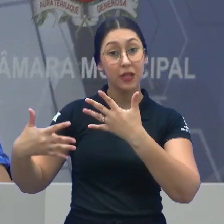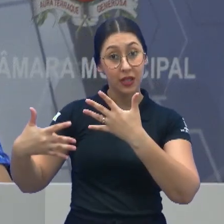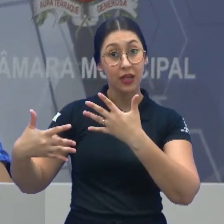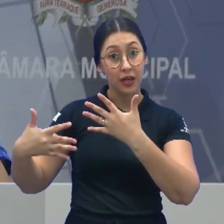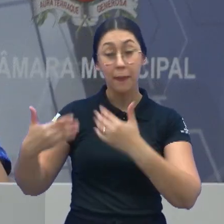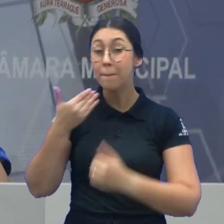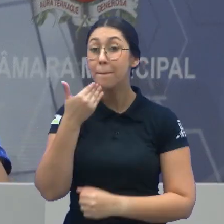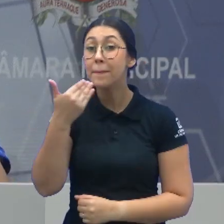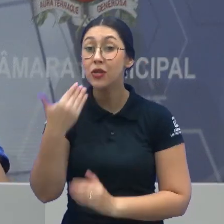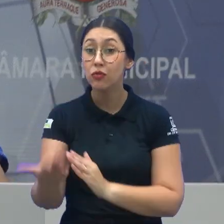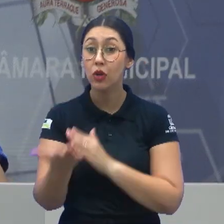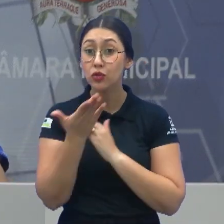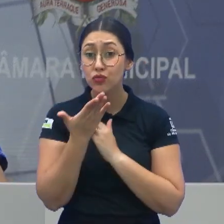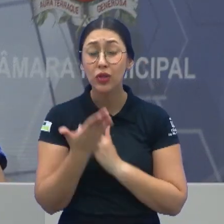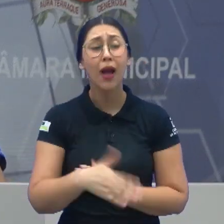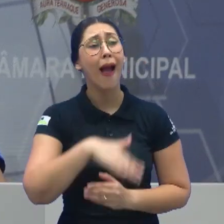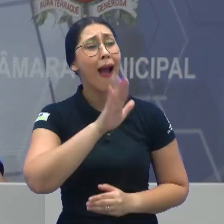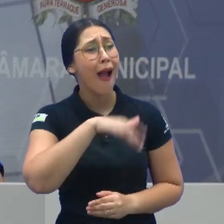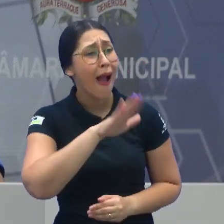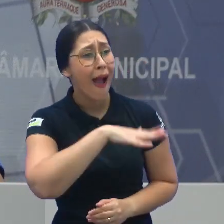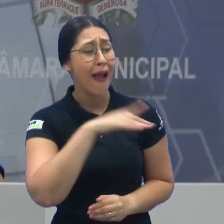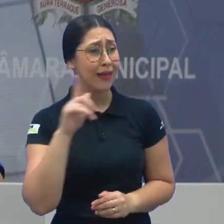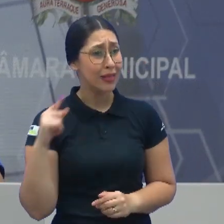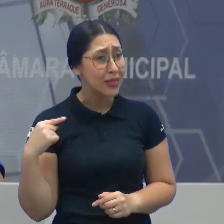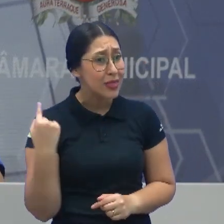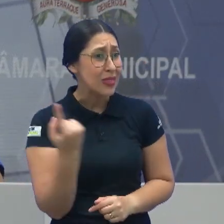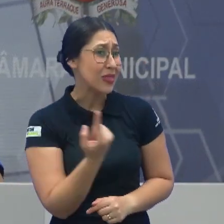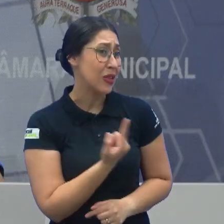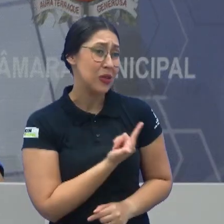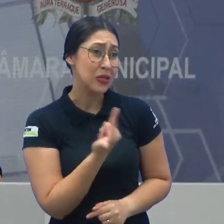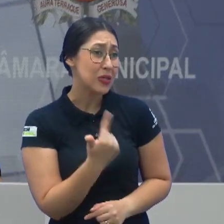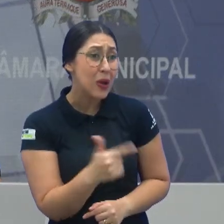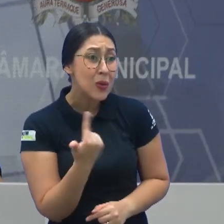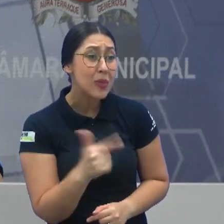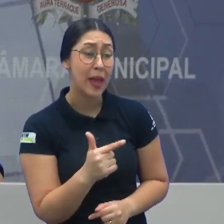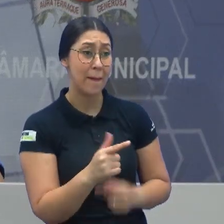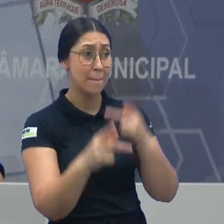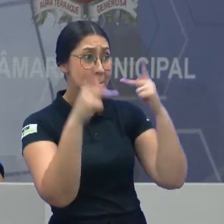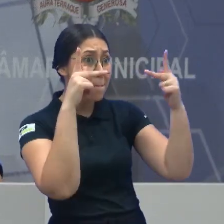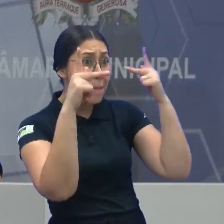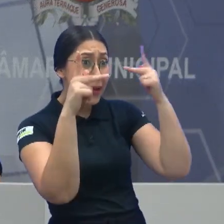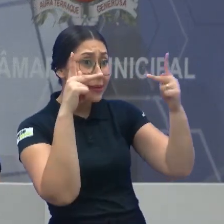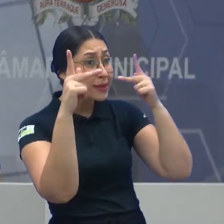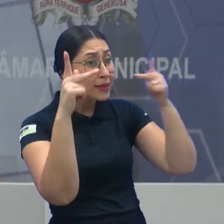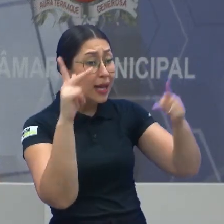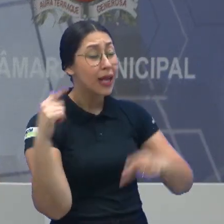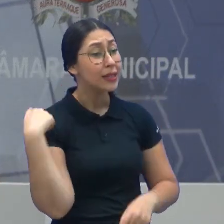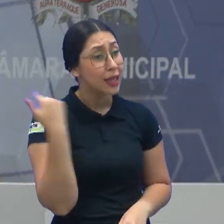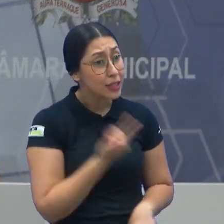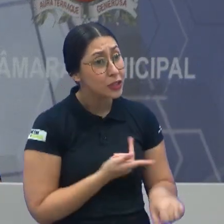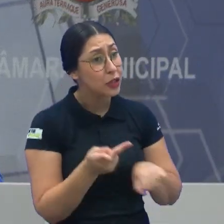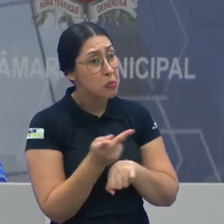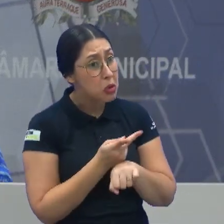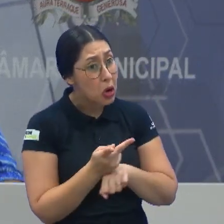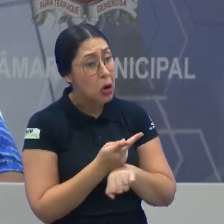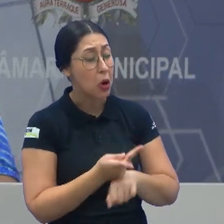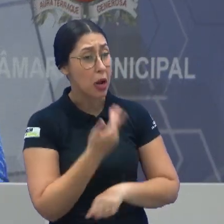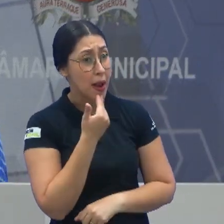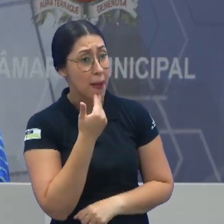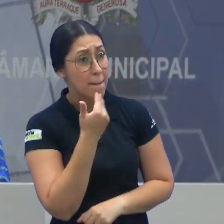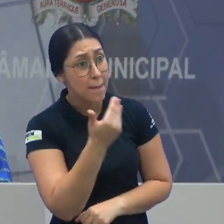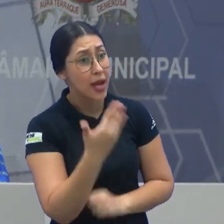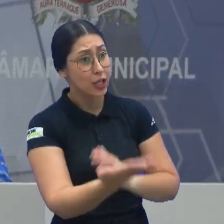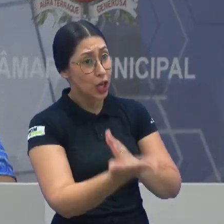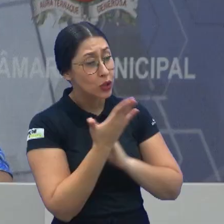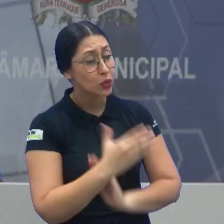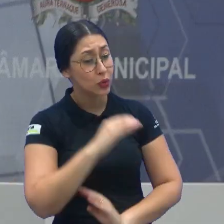Sena, nós não temos psiquiatra infantil na rede. A gente procura o Francisca Júlia, o CAPES, qualquer lugar